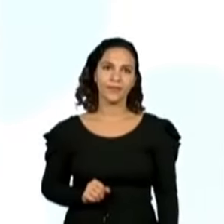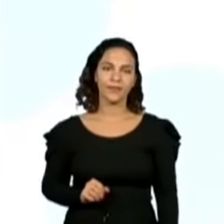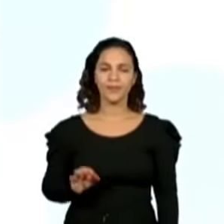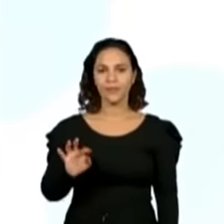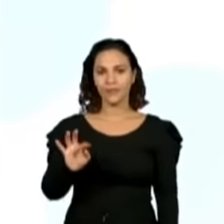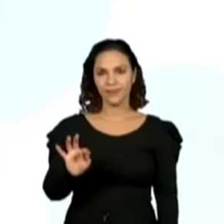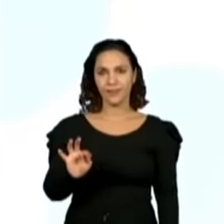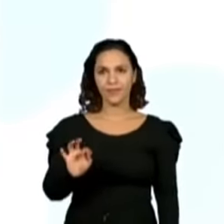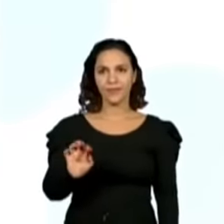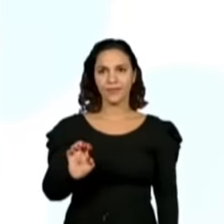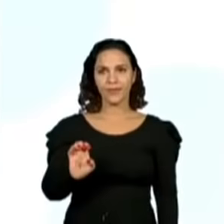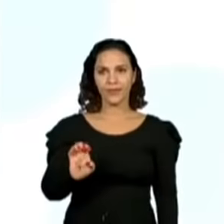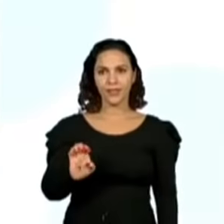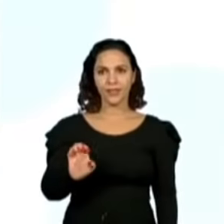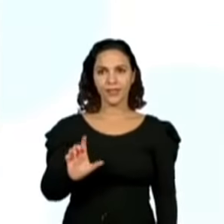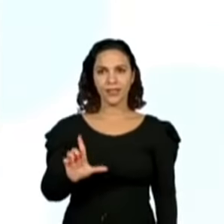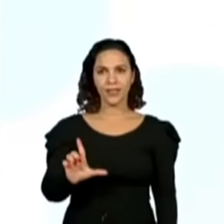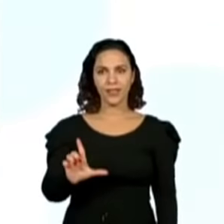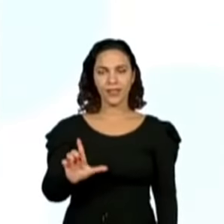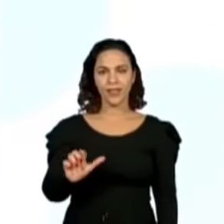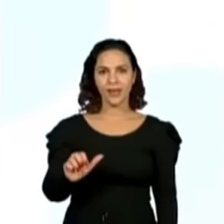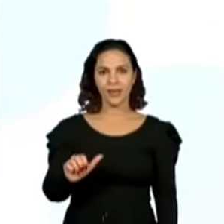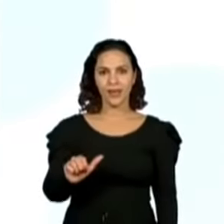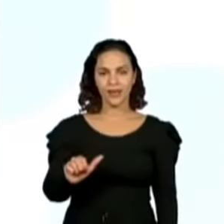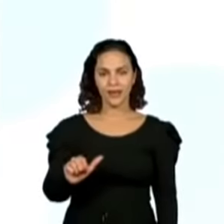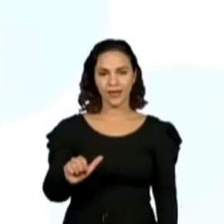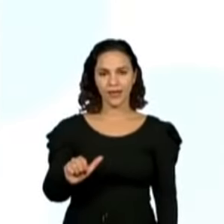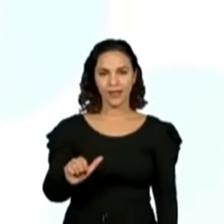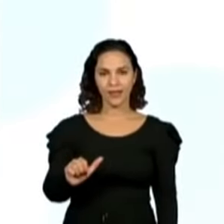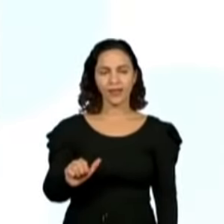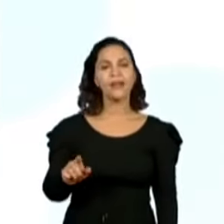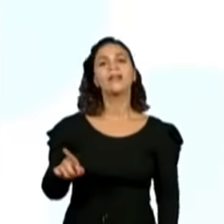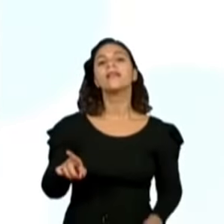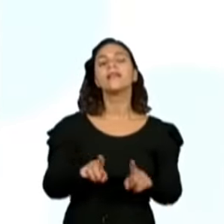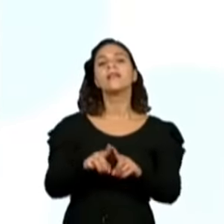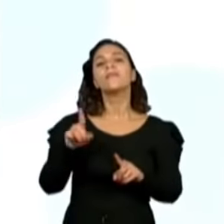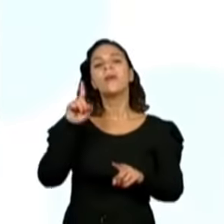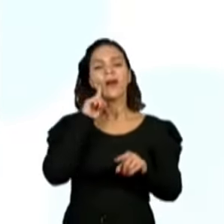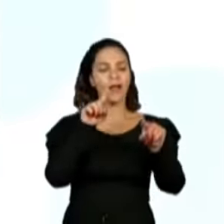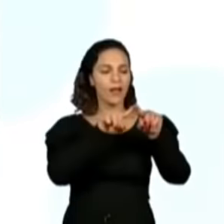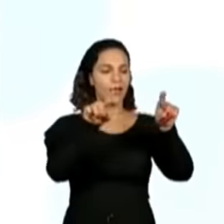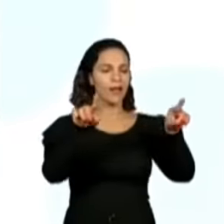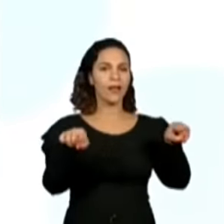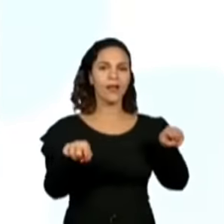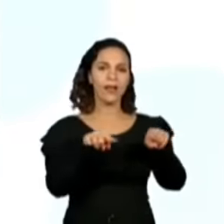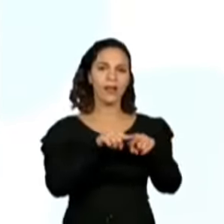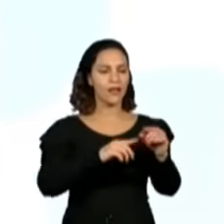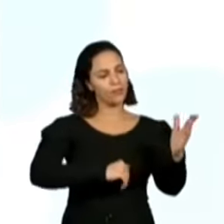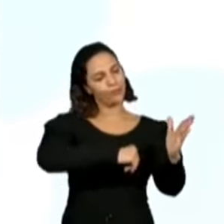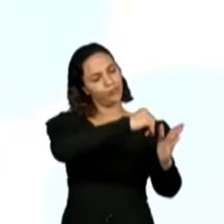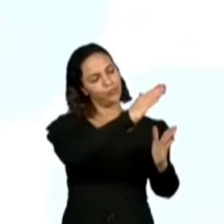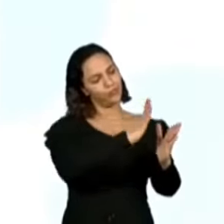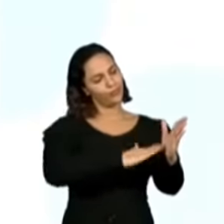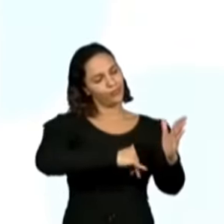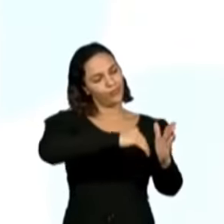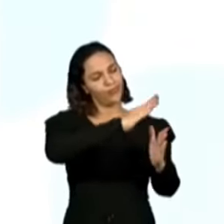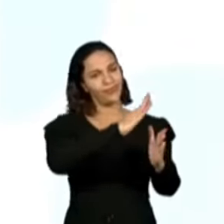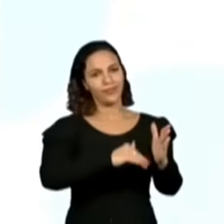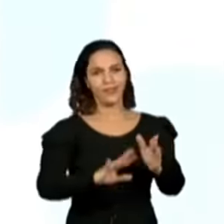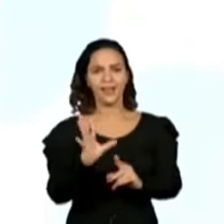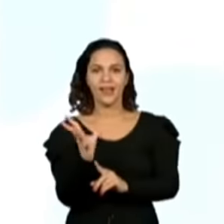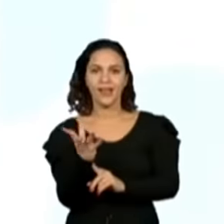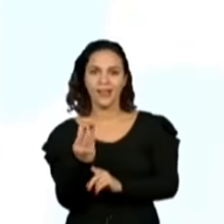Patela. Agora é só lembrar da tela, aquela tela que você usa nas aulas de arte para fazer aí um bonito quadro. Então